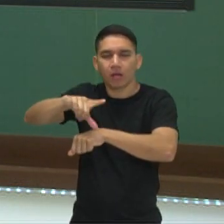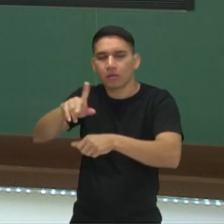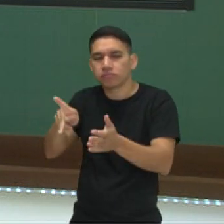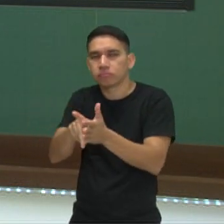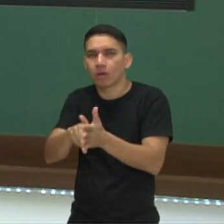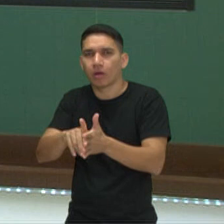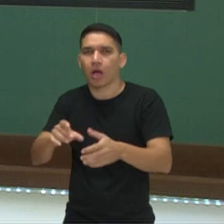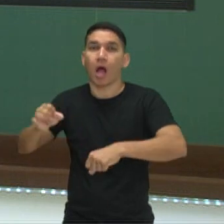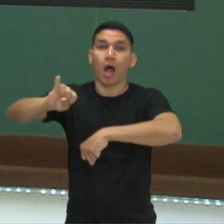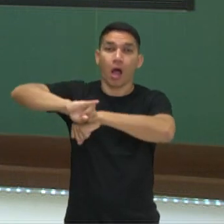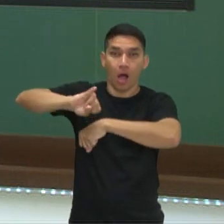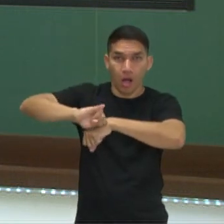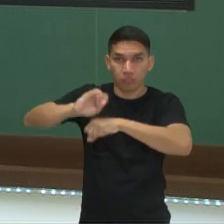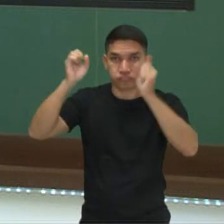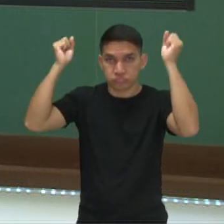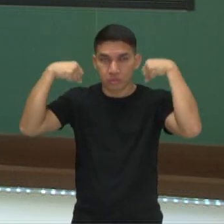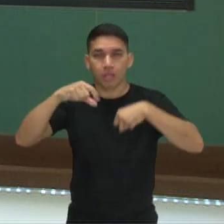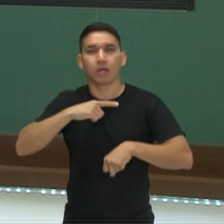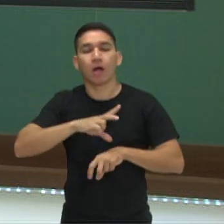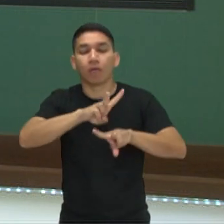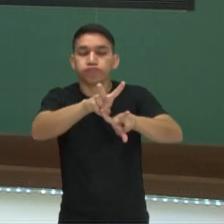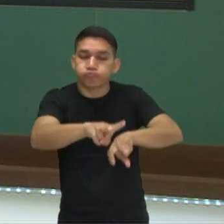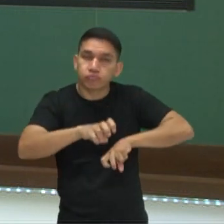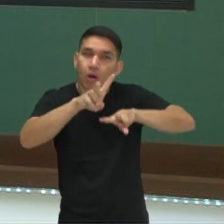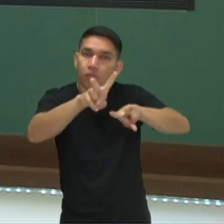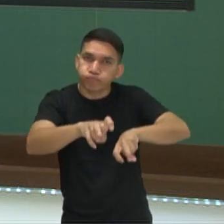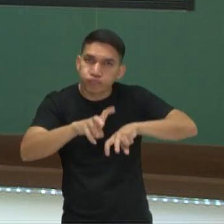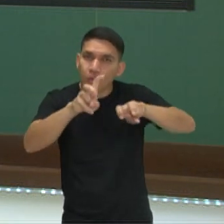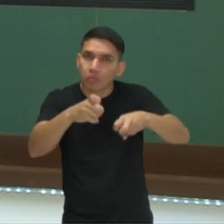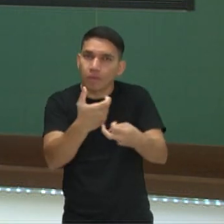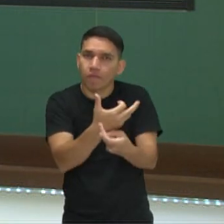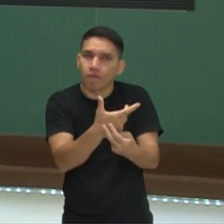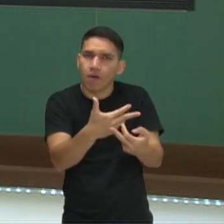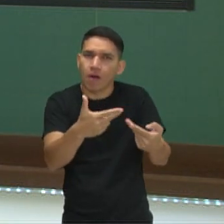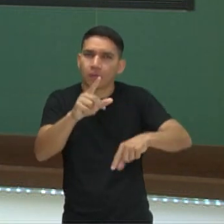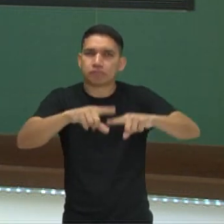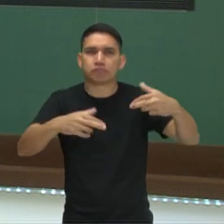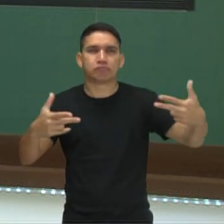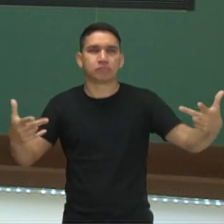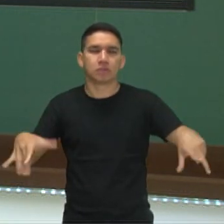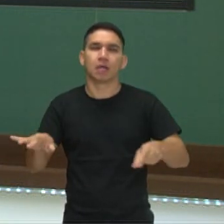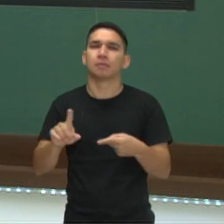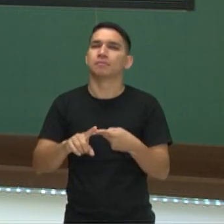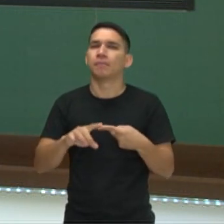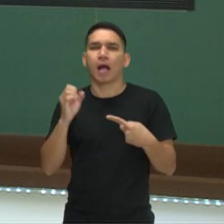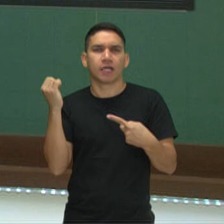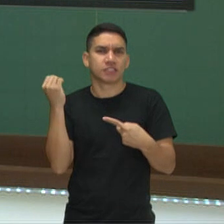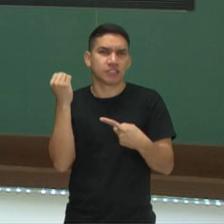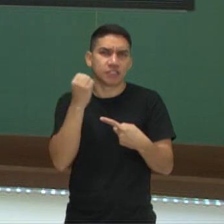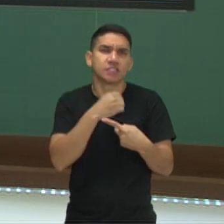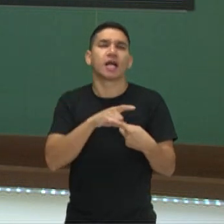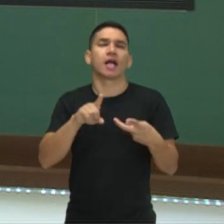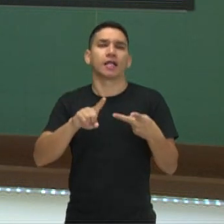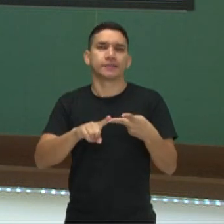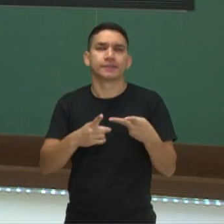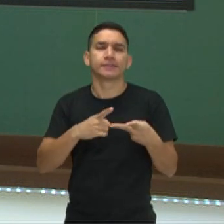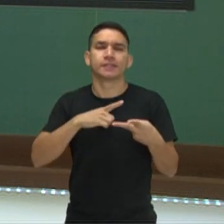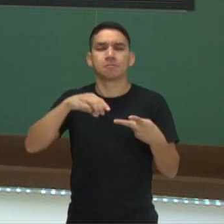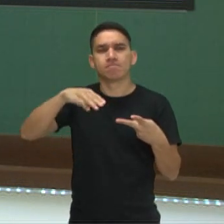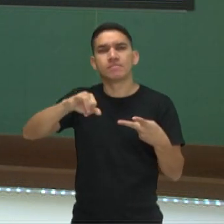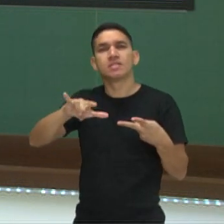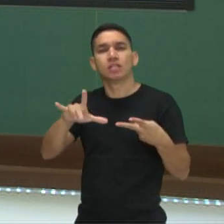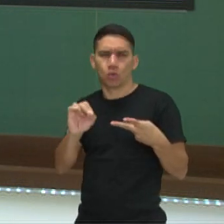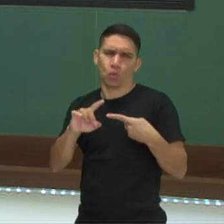capital mexicana, temos ali o cultivo, então, de produtos tropicais, milho, por exemplo, também região